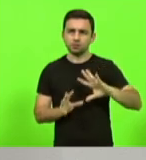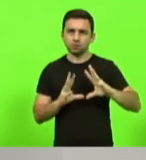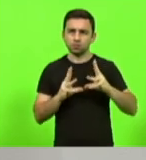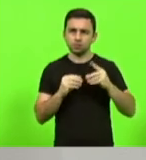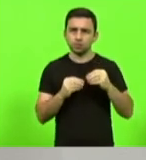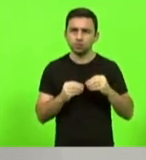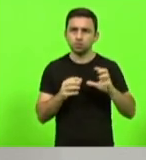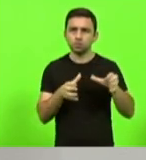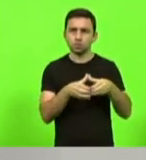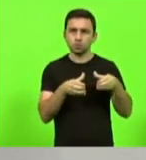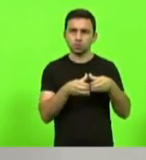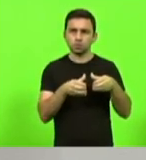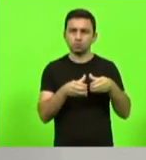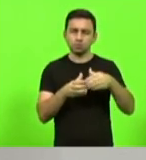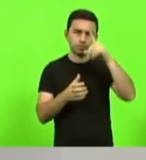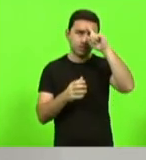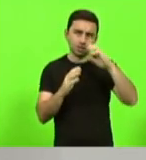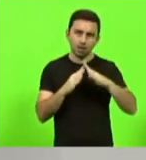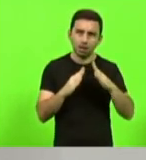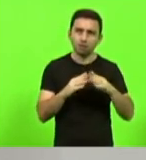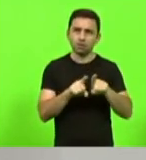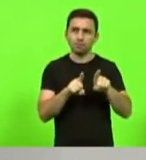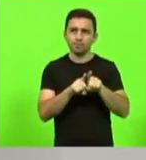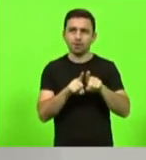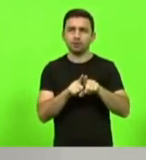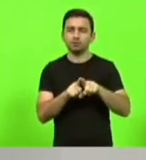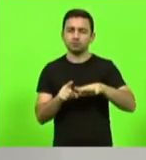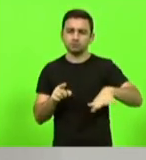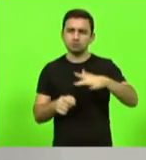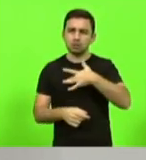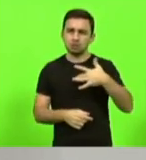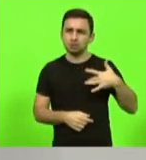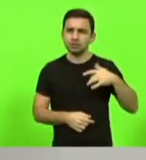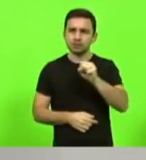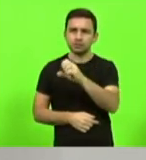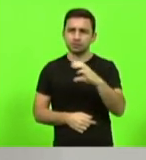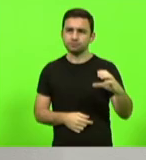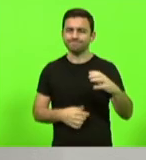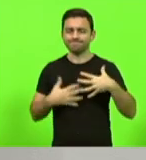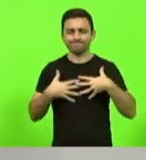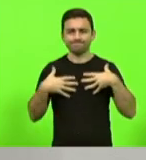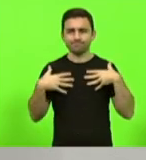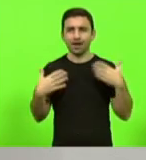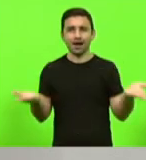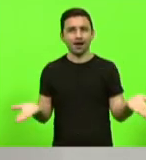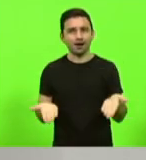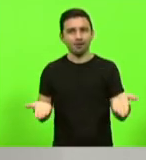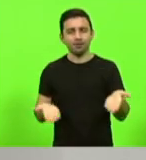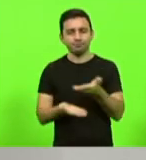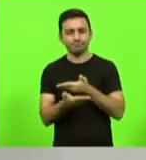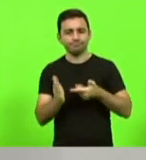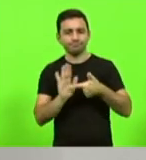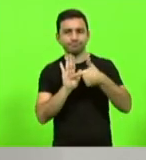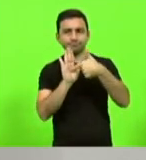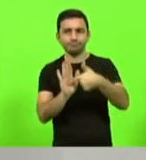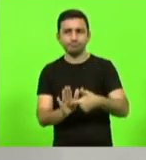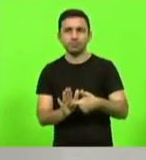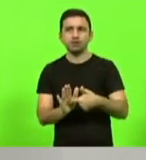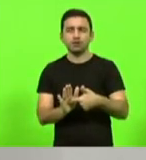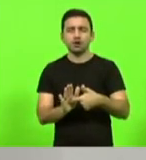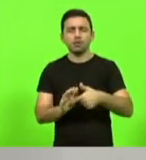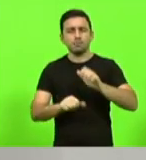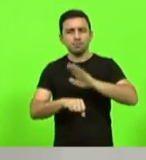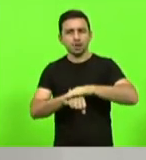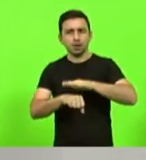de Saúde de Santa Catarina, é uma grande honra poder compartilhar com todos vocês as nossas ações